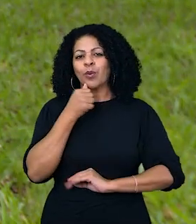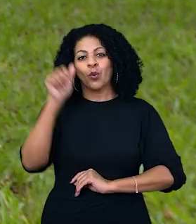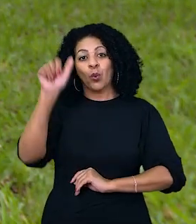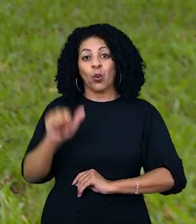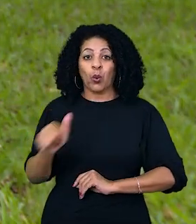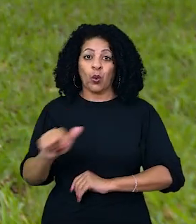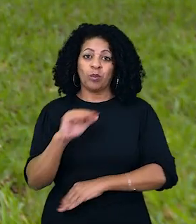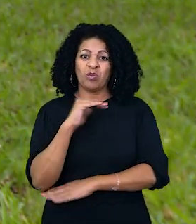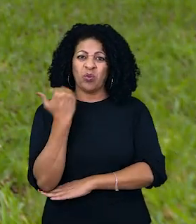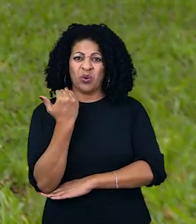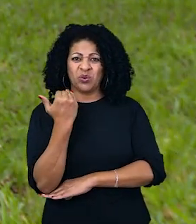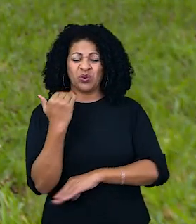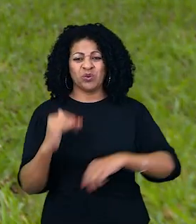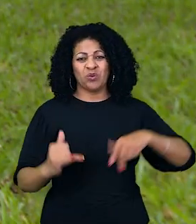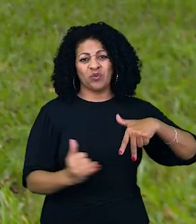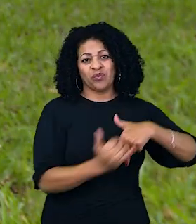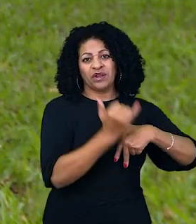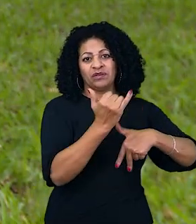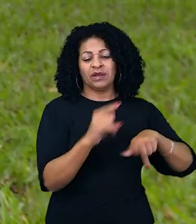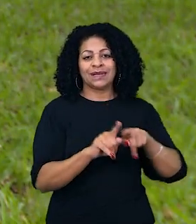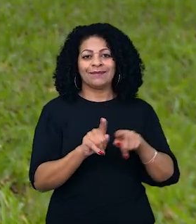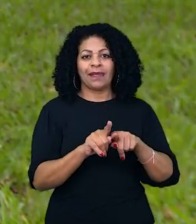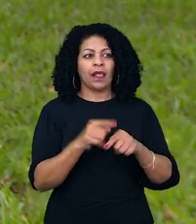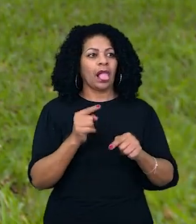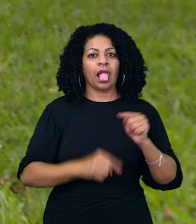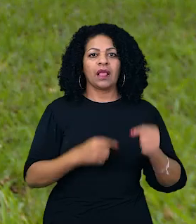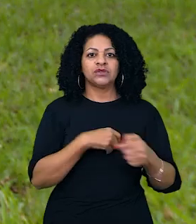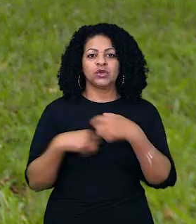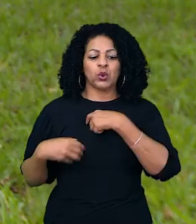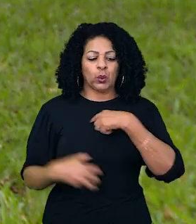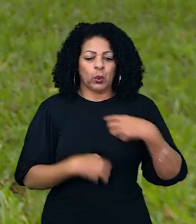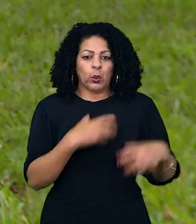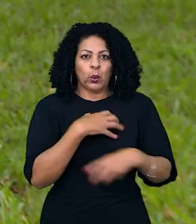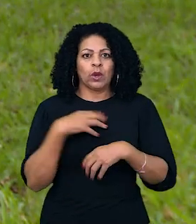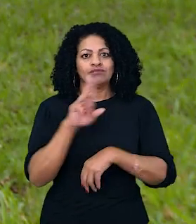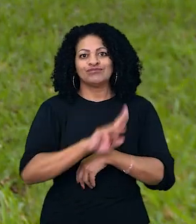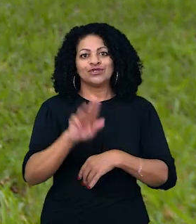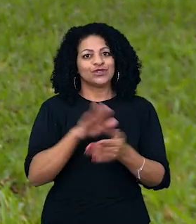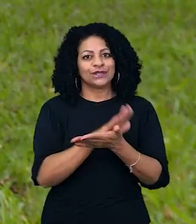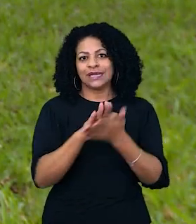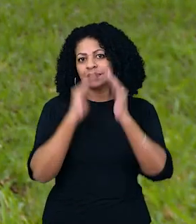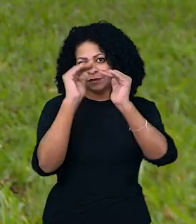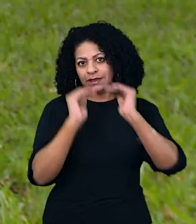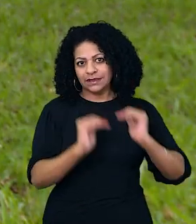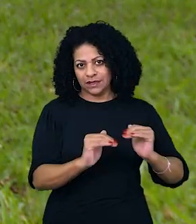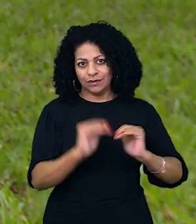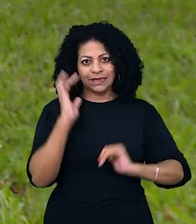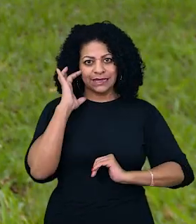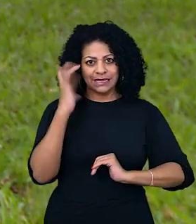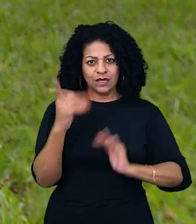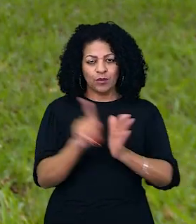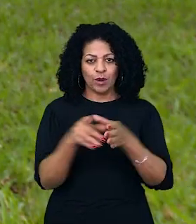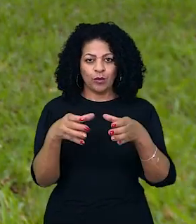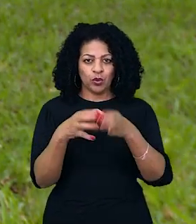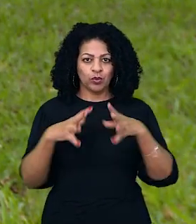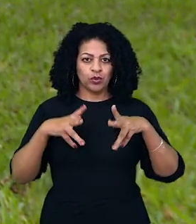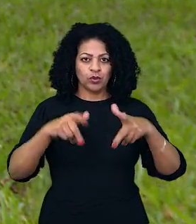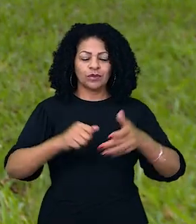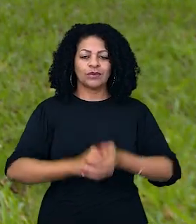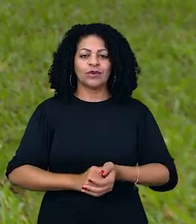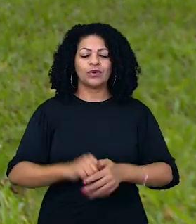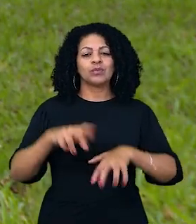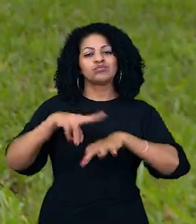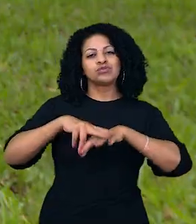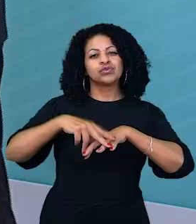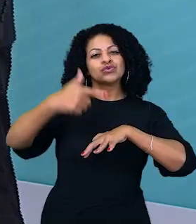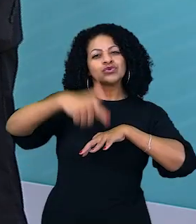que teria descumprido os procedimentos de segurança para a execução da atividade. A decisão foi unânime. A